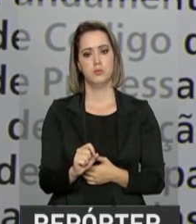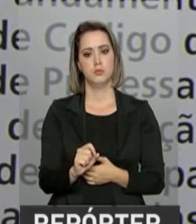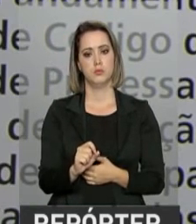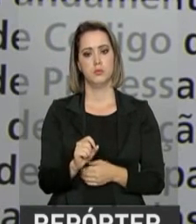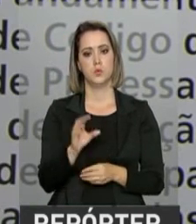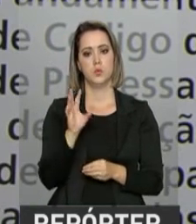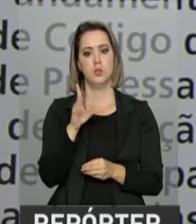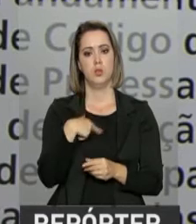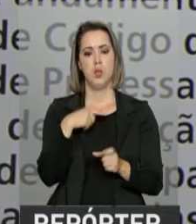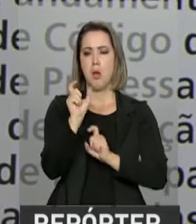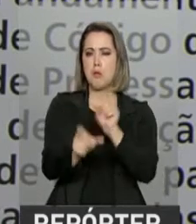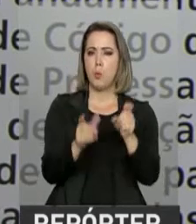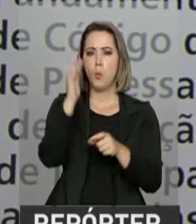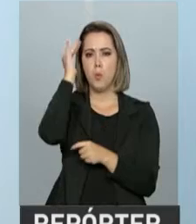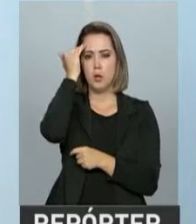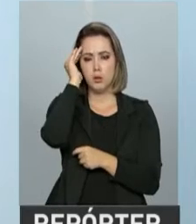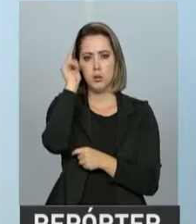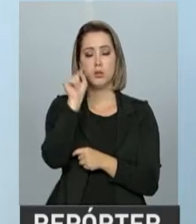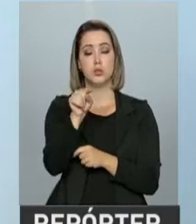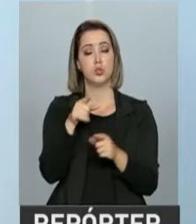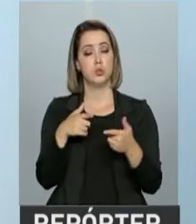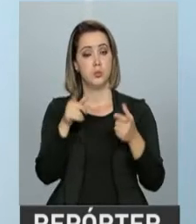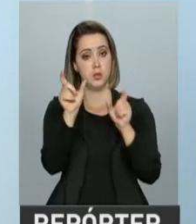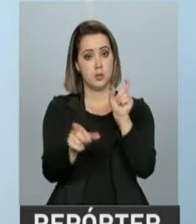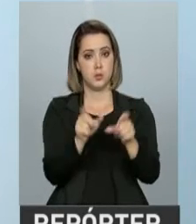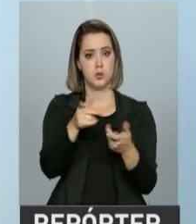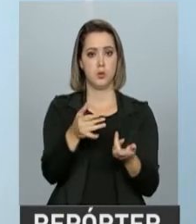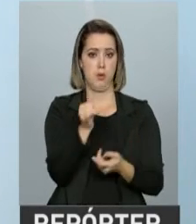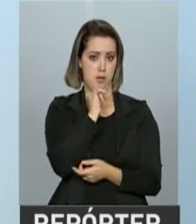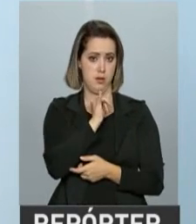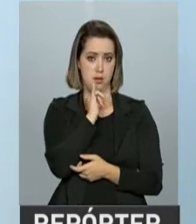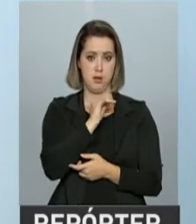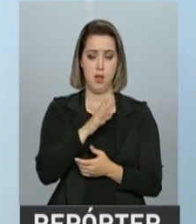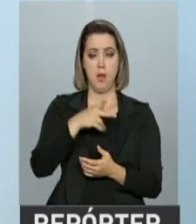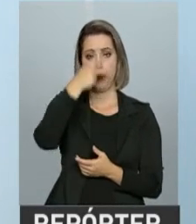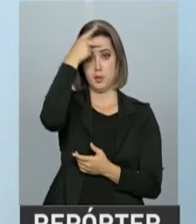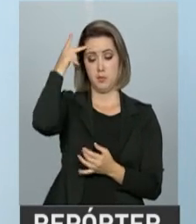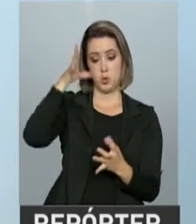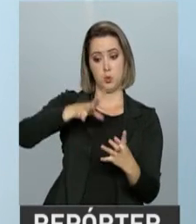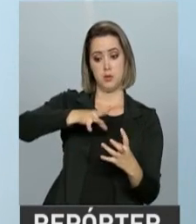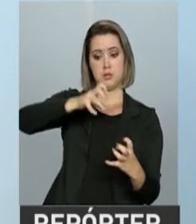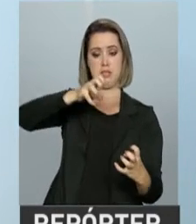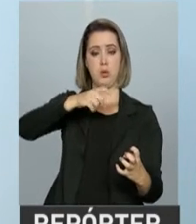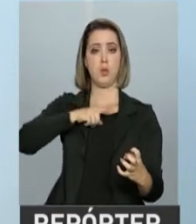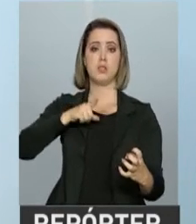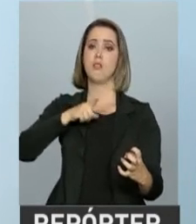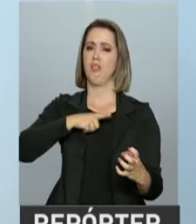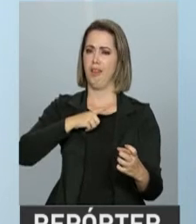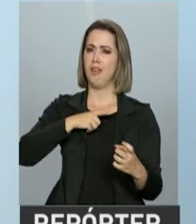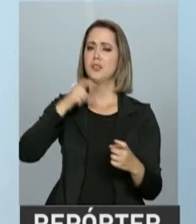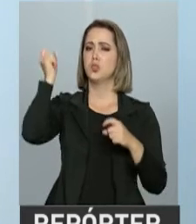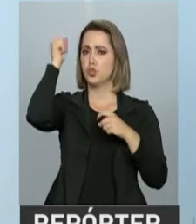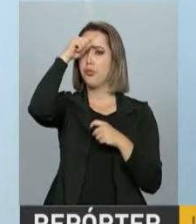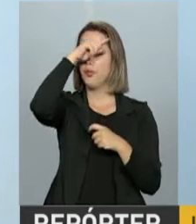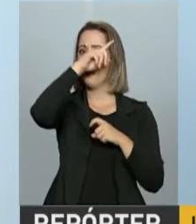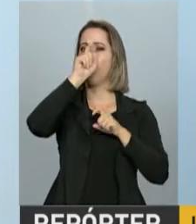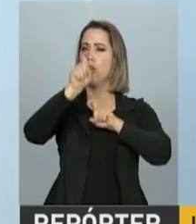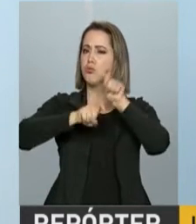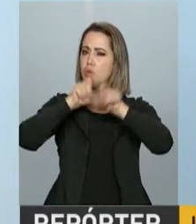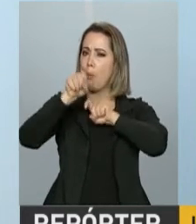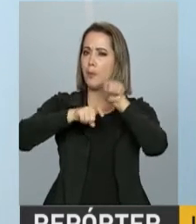o atendimento para eles. Por exemplo, os idosos, eles têm muita dificuldade do acesso à internet, à